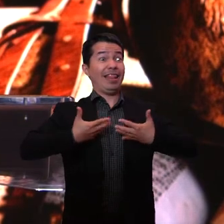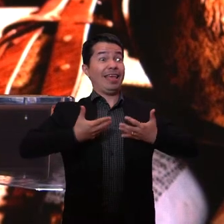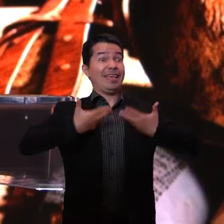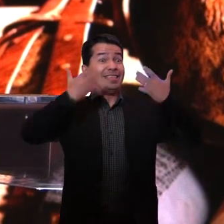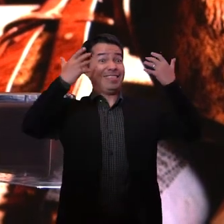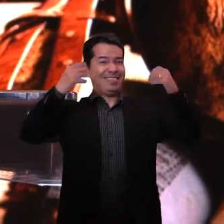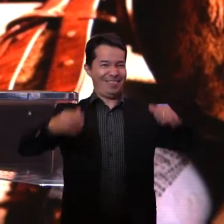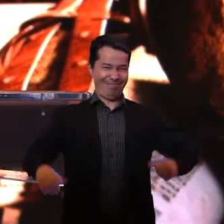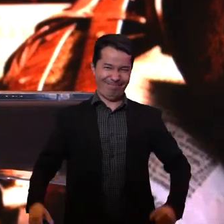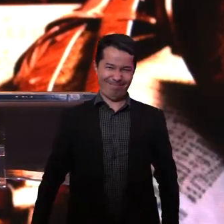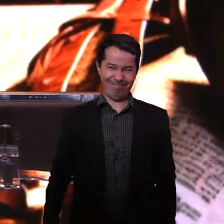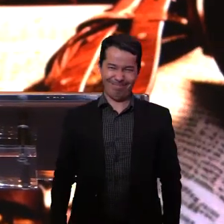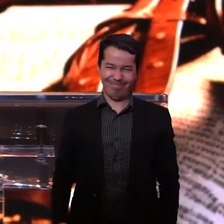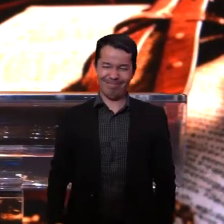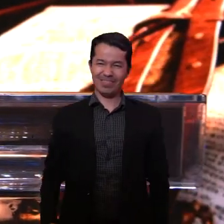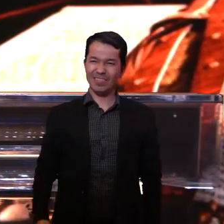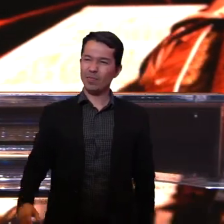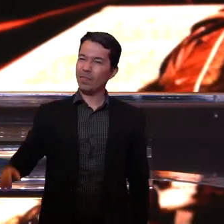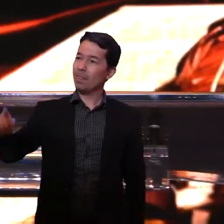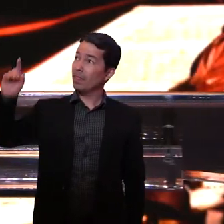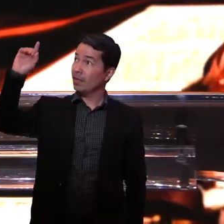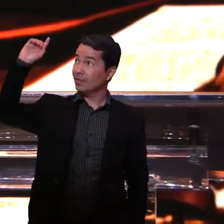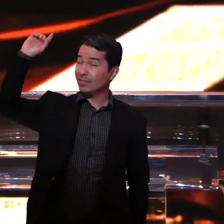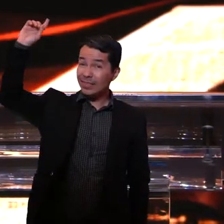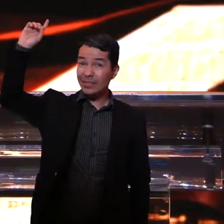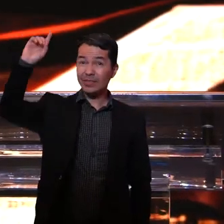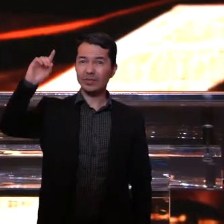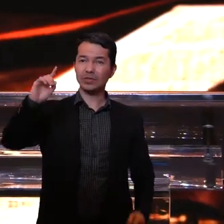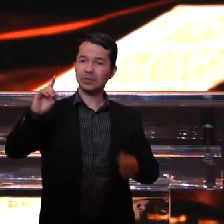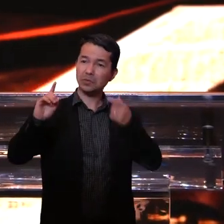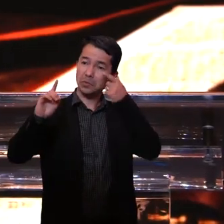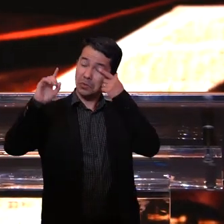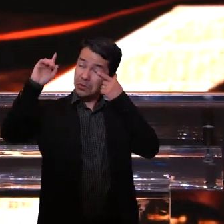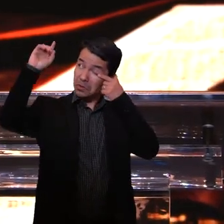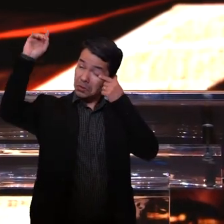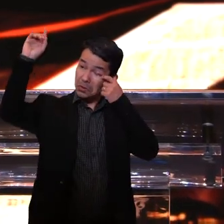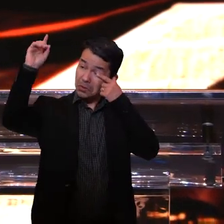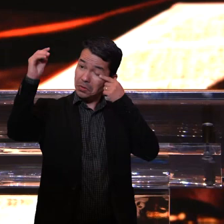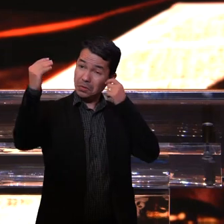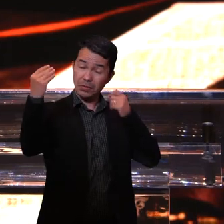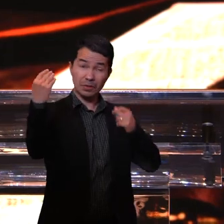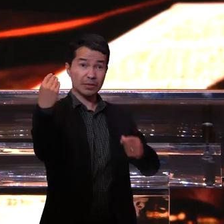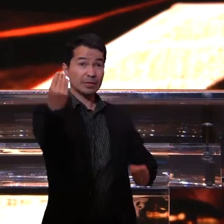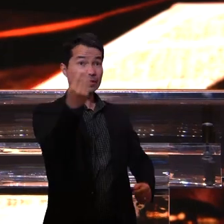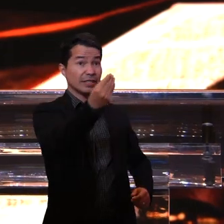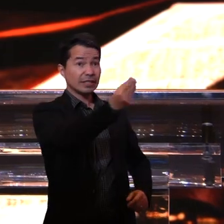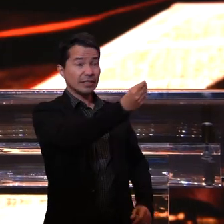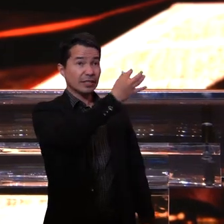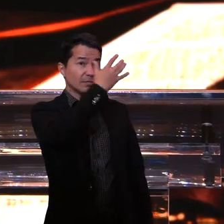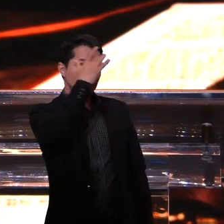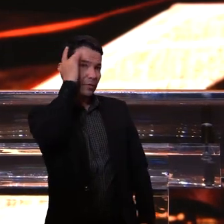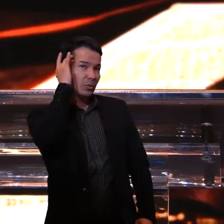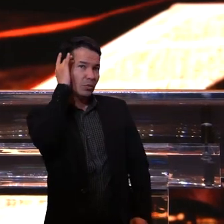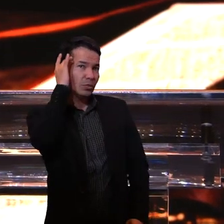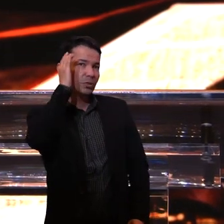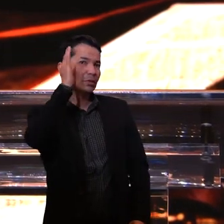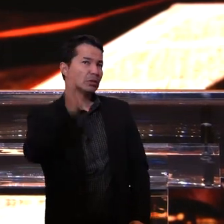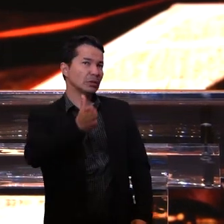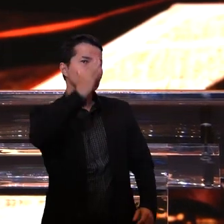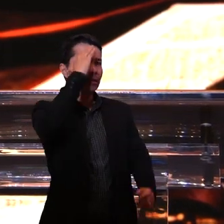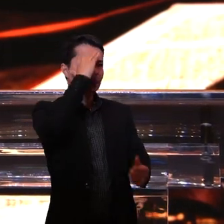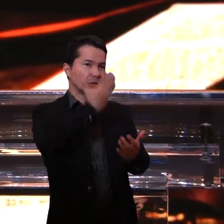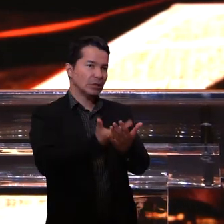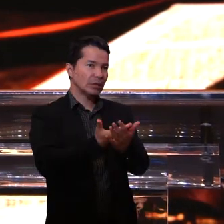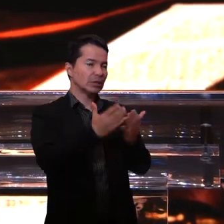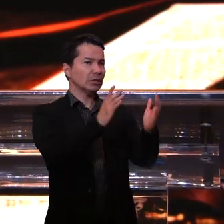Deus colocasse no coração daquele que confessa a Jesus, declara que crê nele,